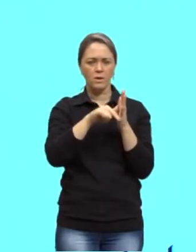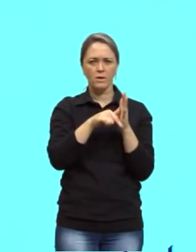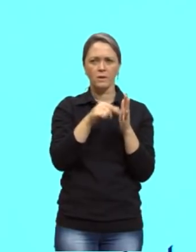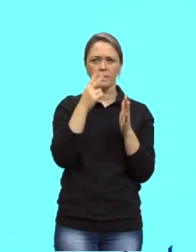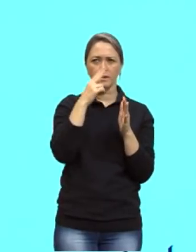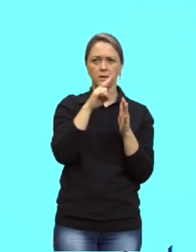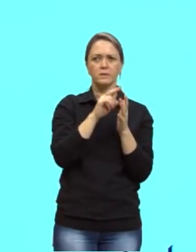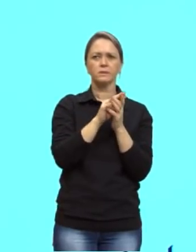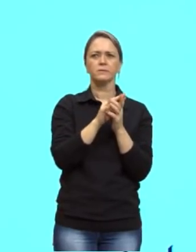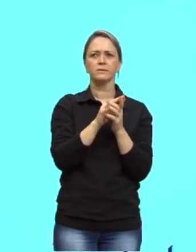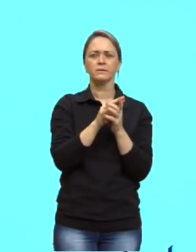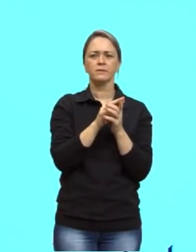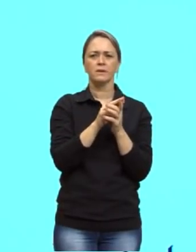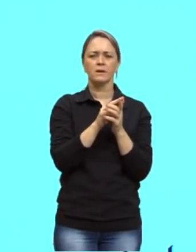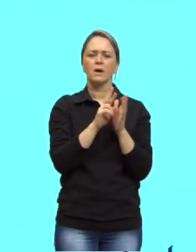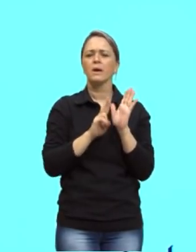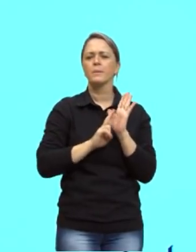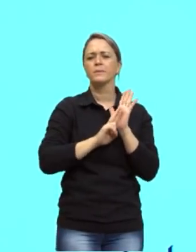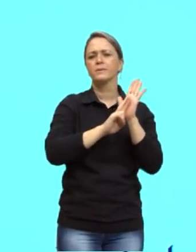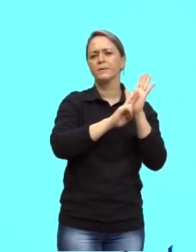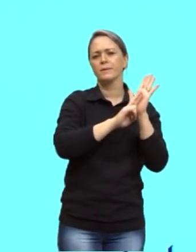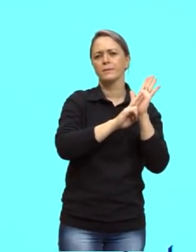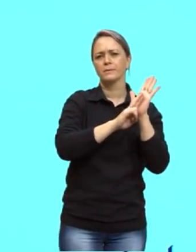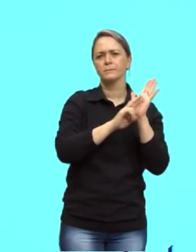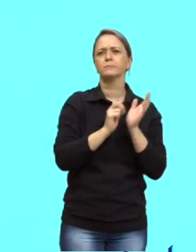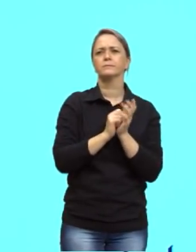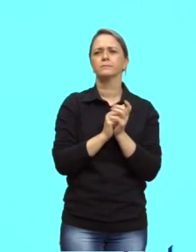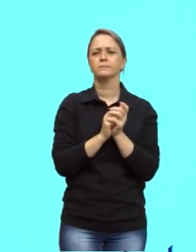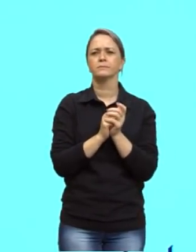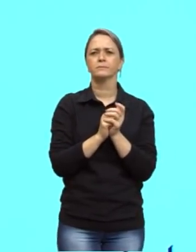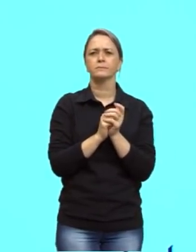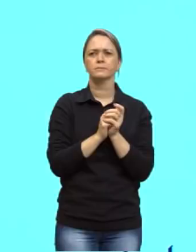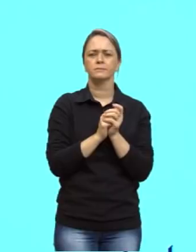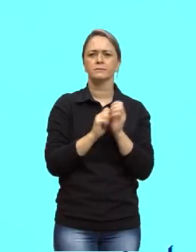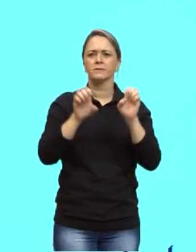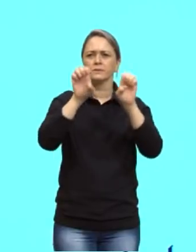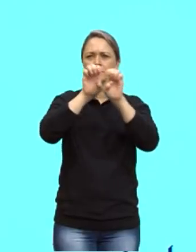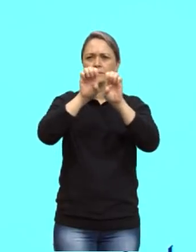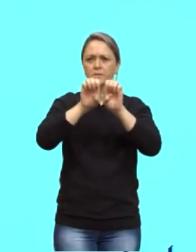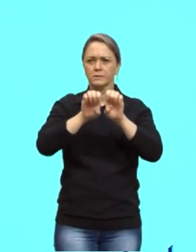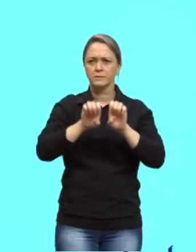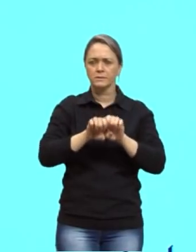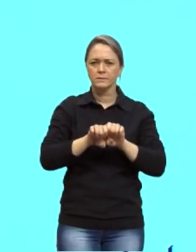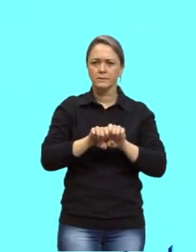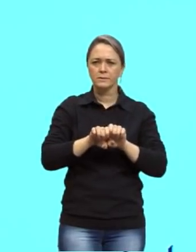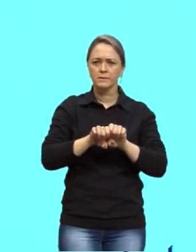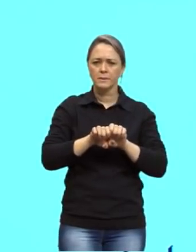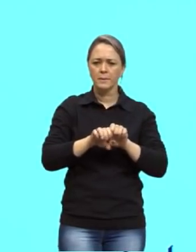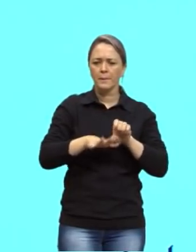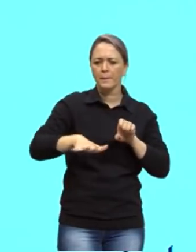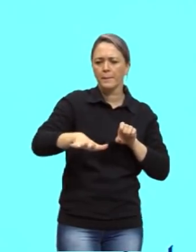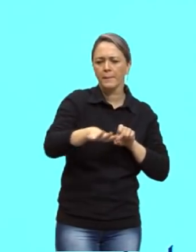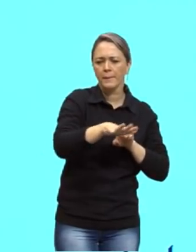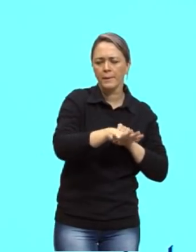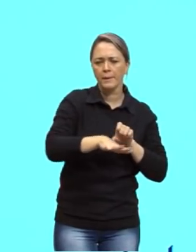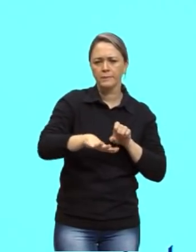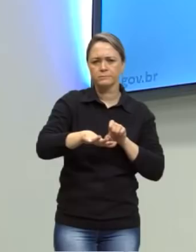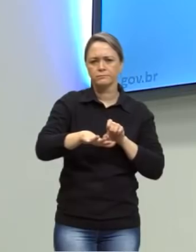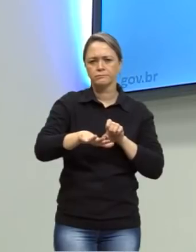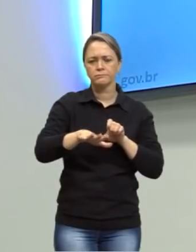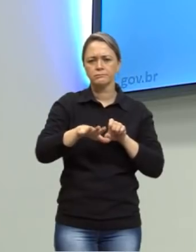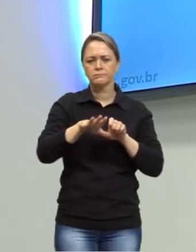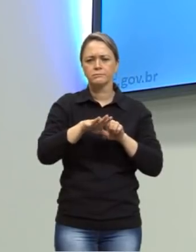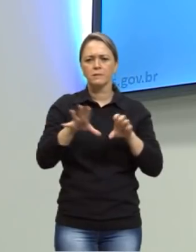aprender a a representação tanto na forma estrutural plana quanto na